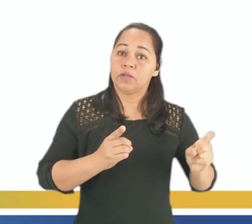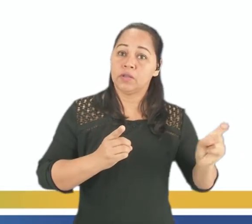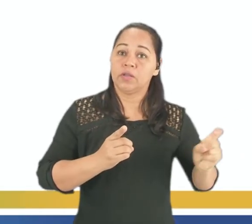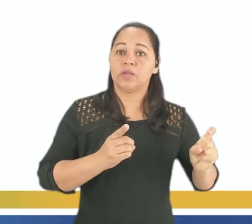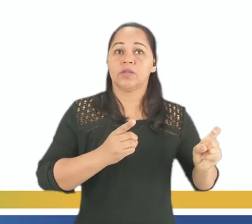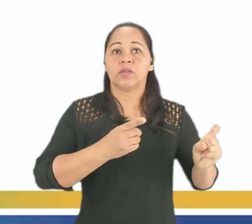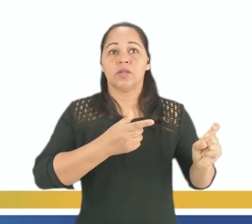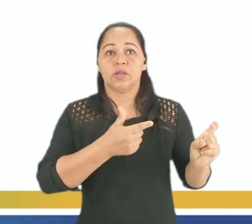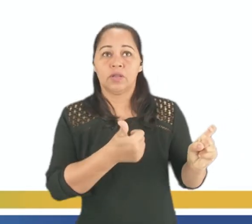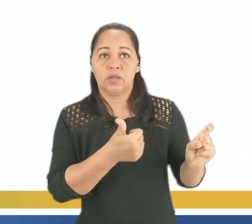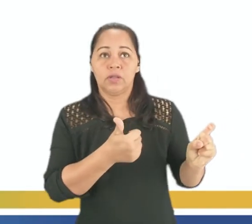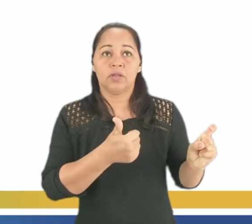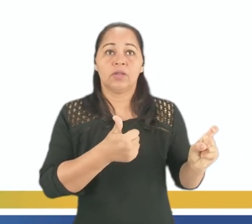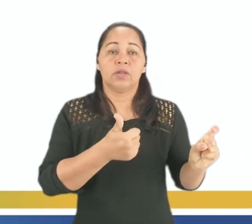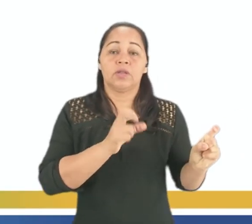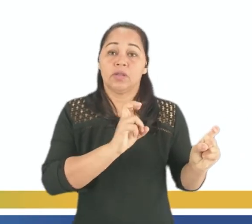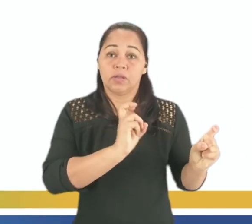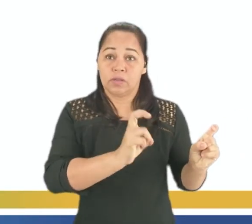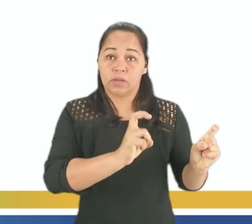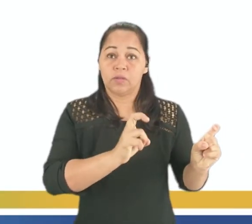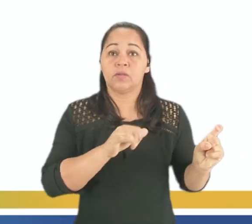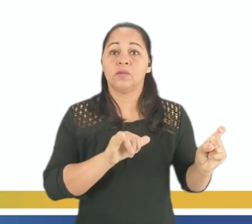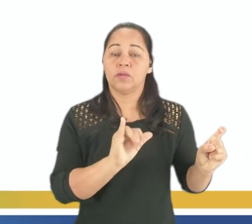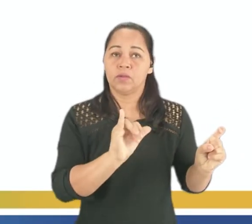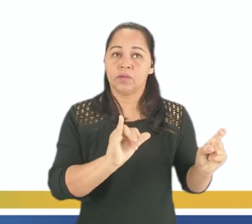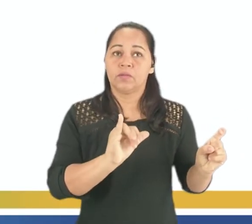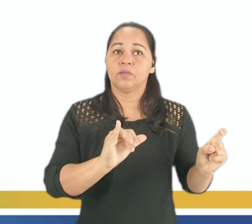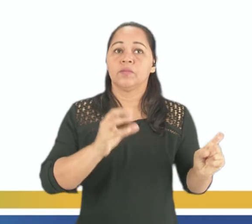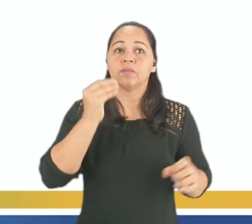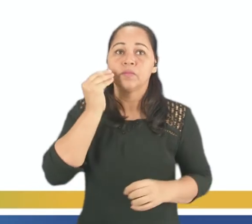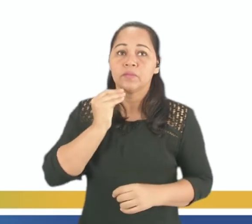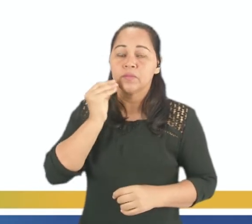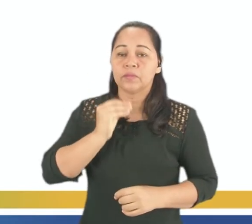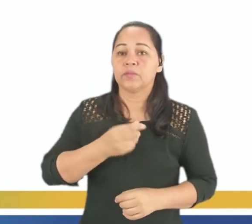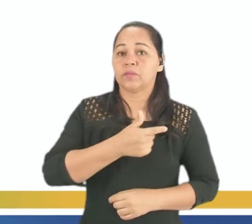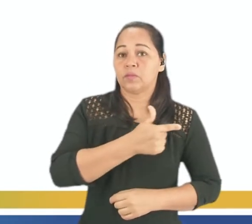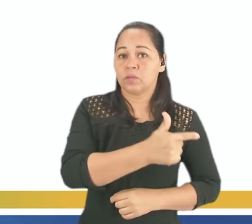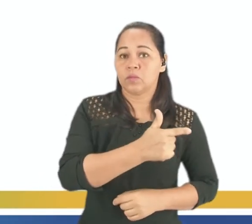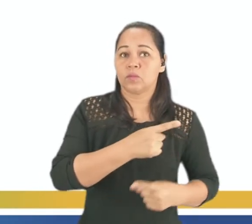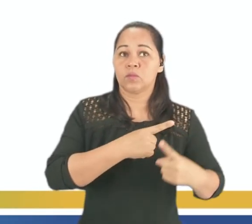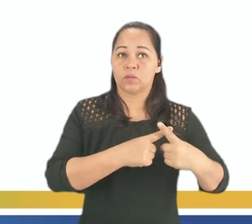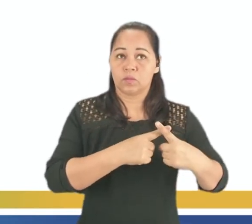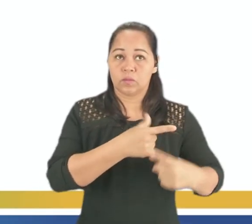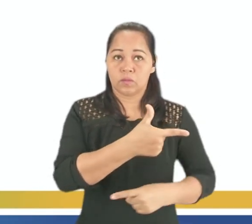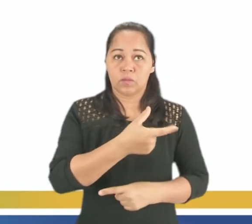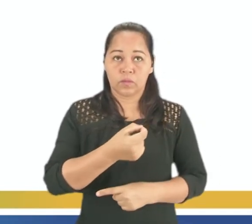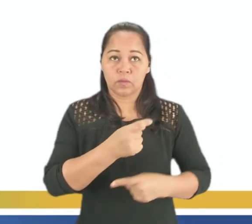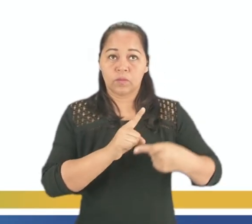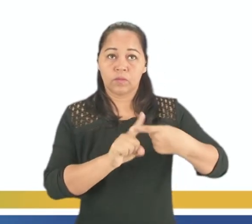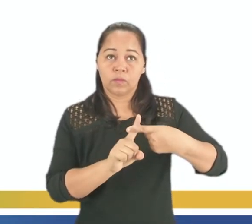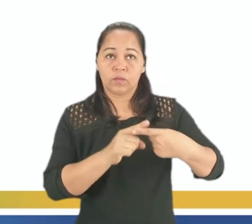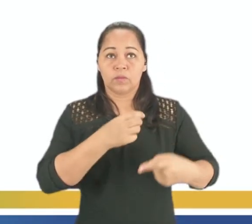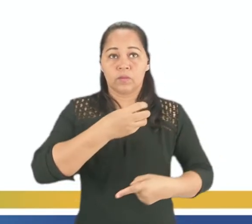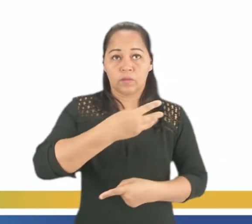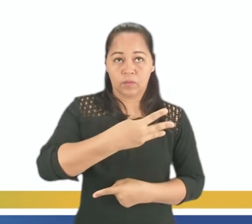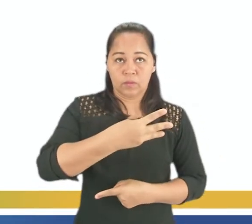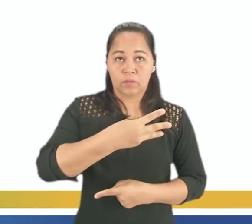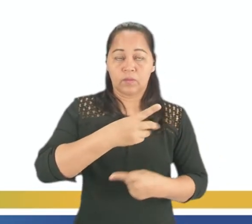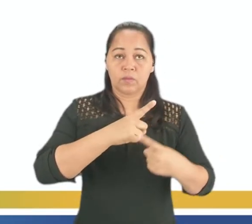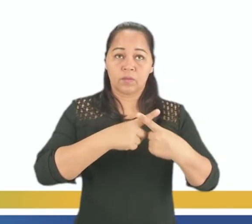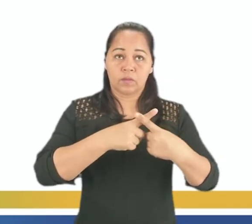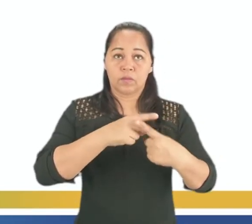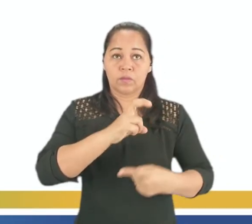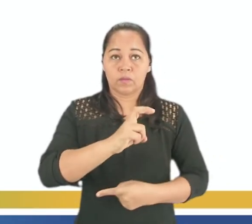o y. Testando, nós temos 2 vezes 20 mais 3 vezes 5. Isso deve ser igual